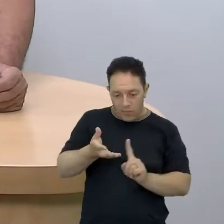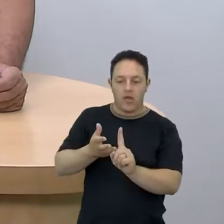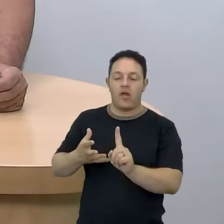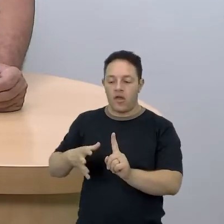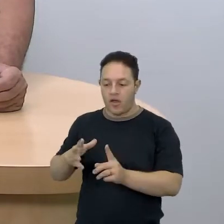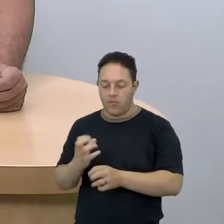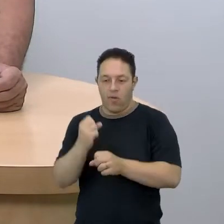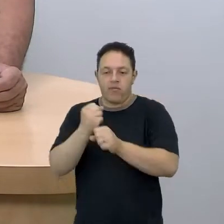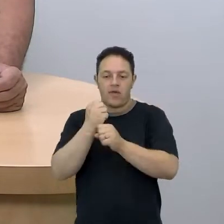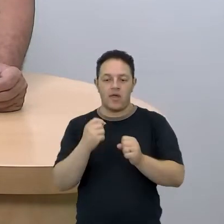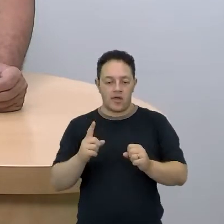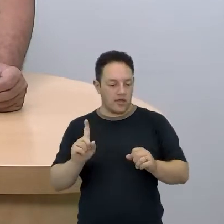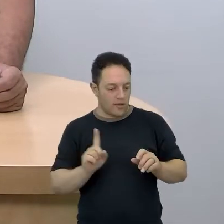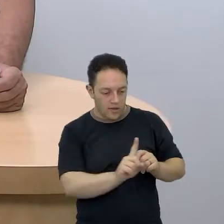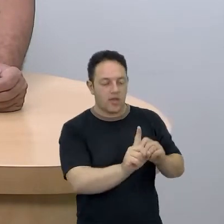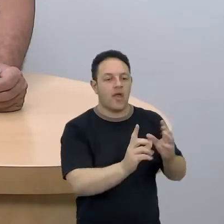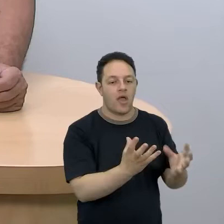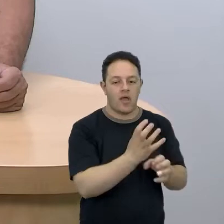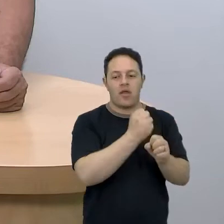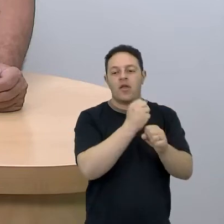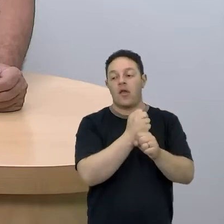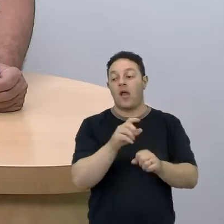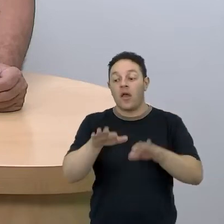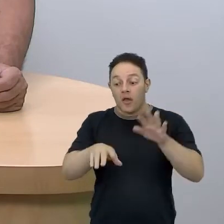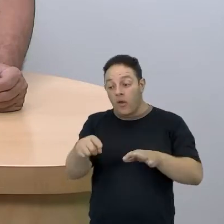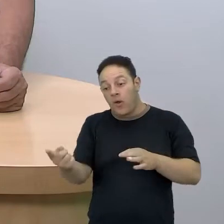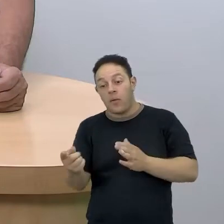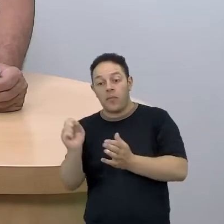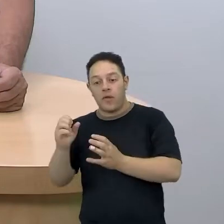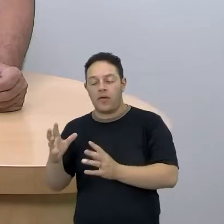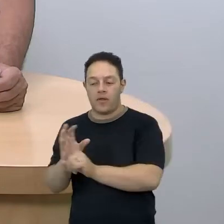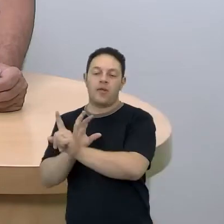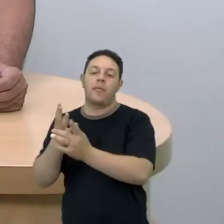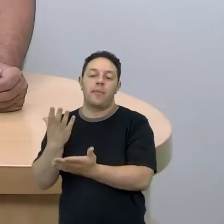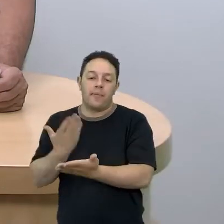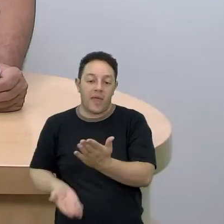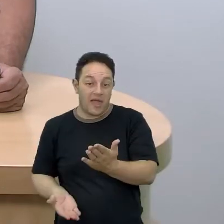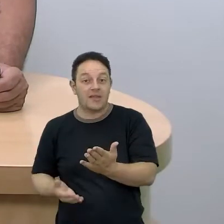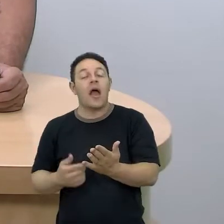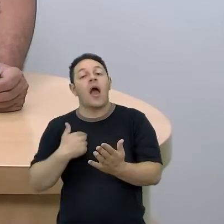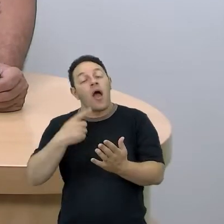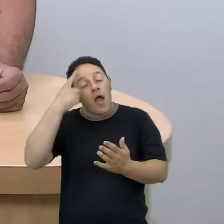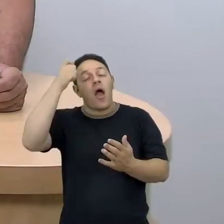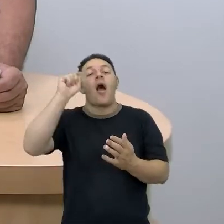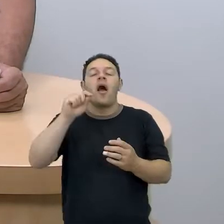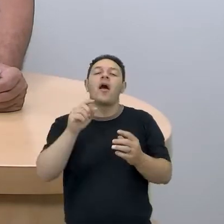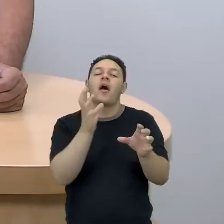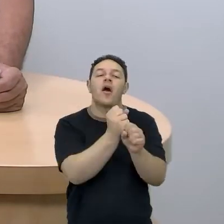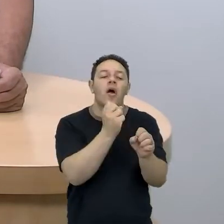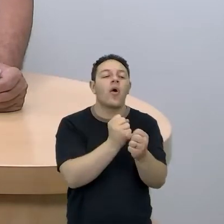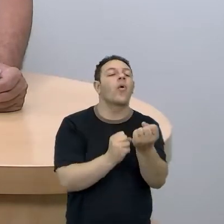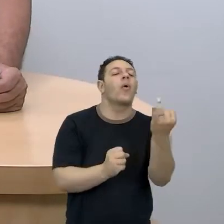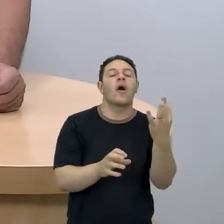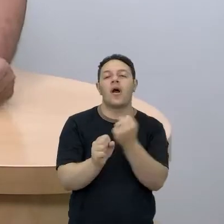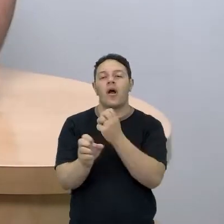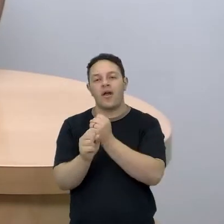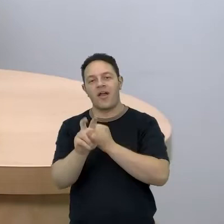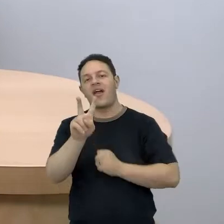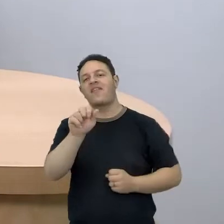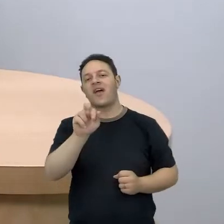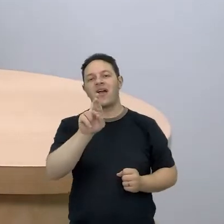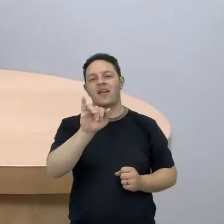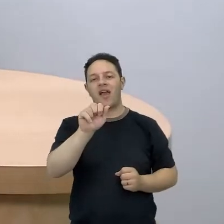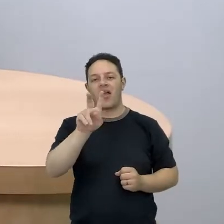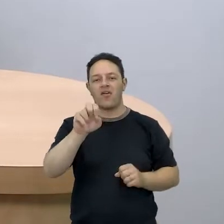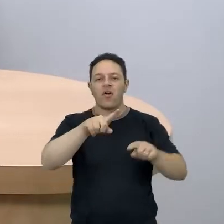se ele passa numa fruta, ele ganha, se ele passa na outra, ele perde, e aí eu criei variável para contagem de pontos. Legal. Então eu uso variável. Tá? Muito Só bom, nesse